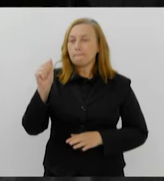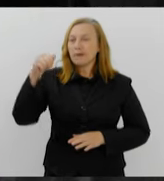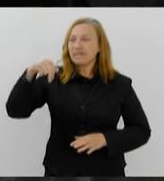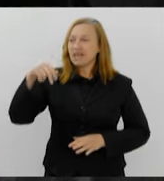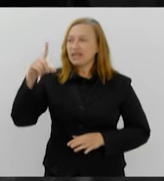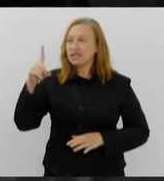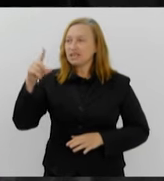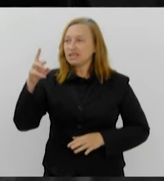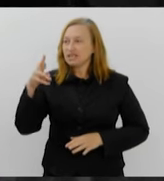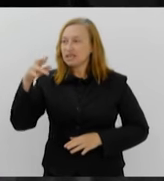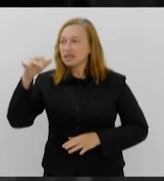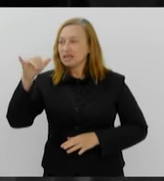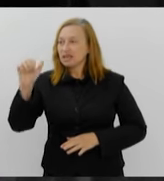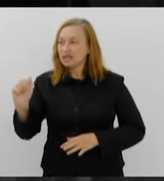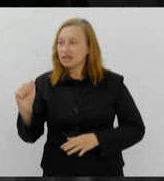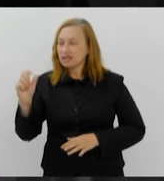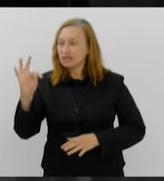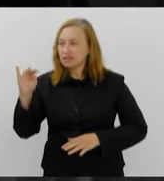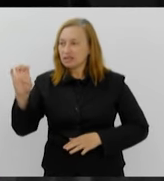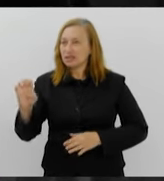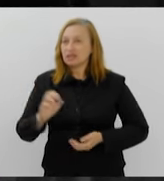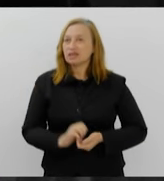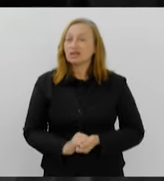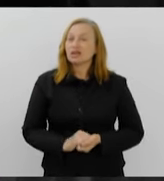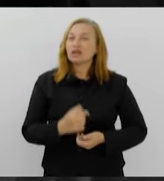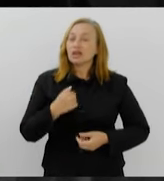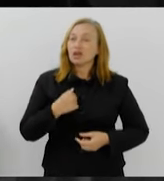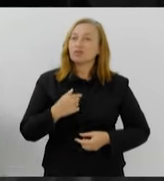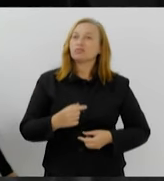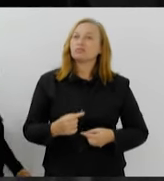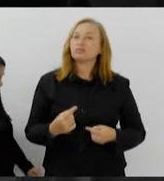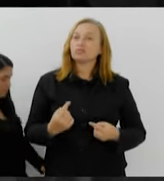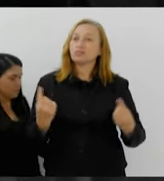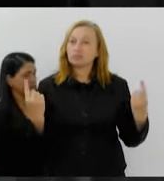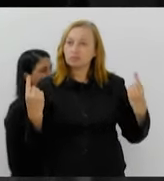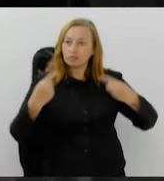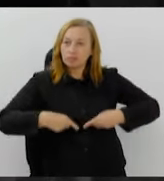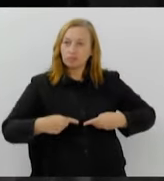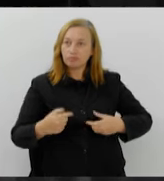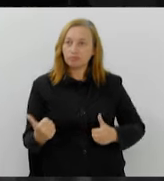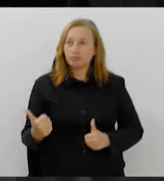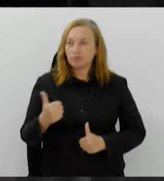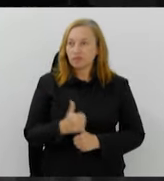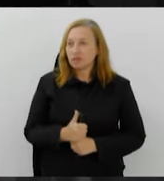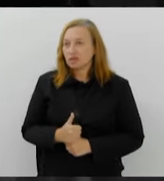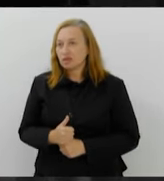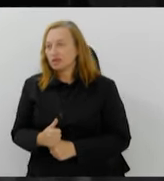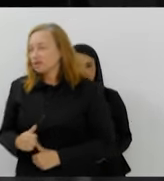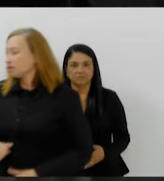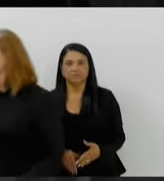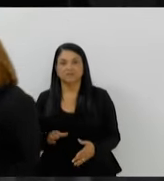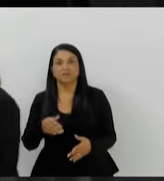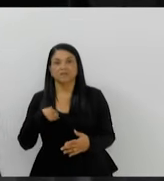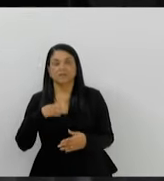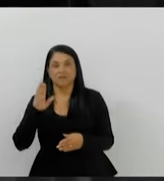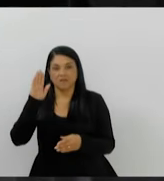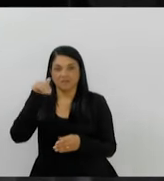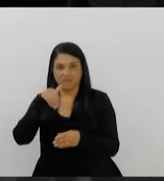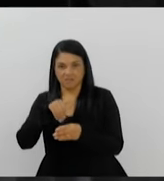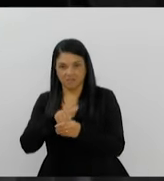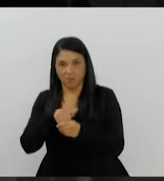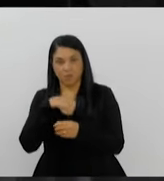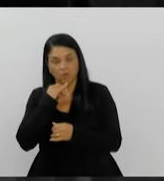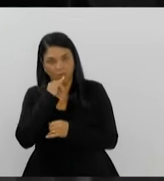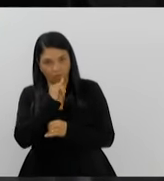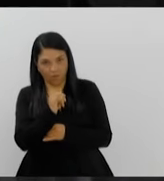eu tive uma posição Deputado Alan de confronto com a esquerda porque essa eleição eu tenho dito é uma